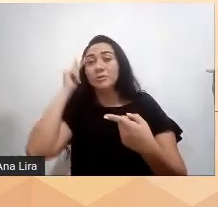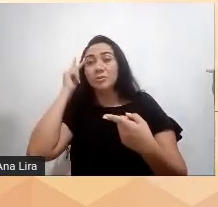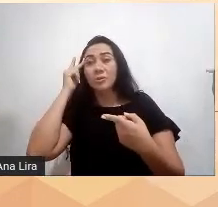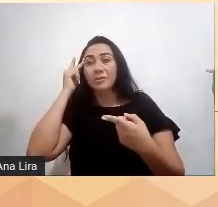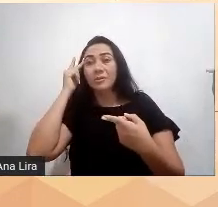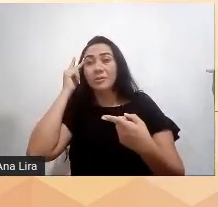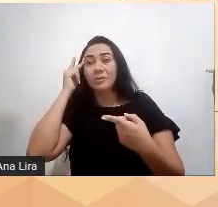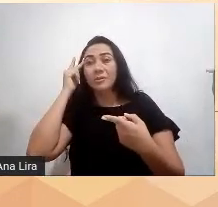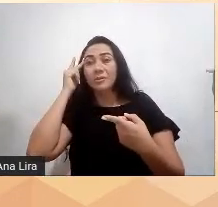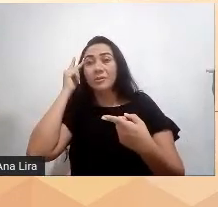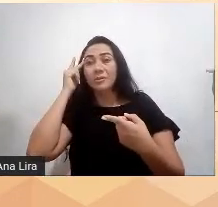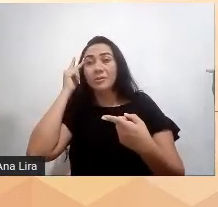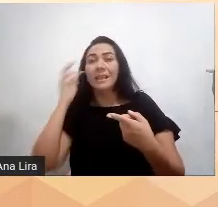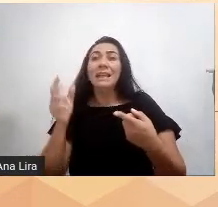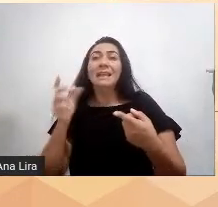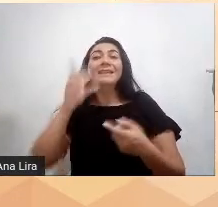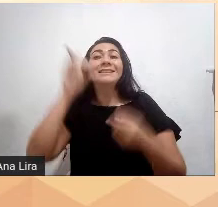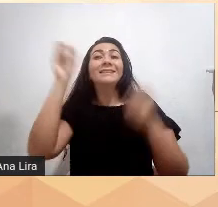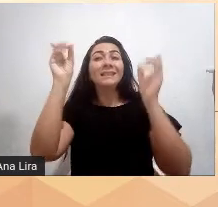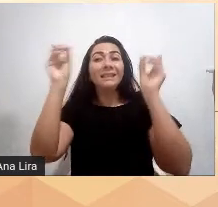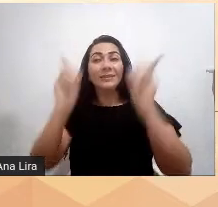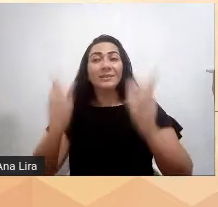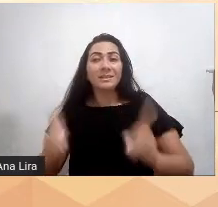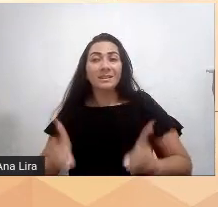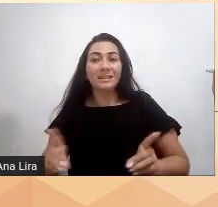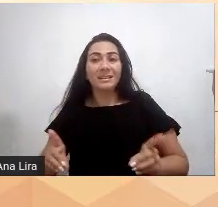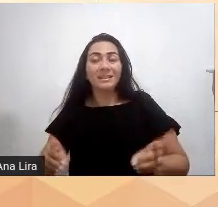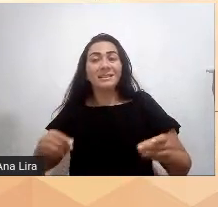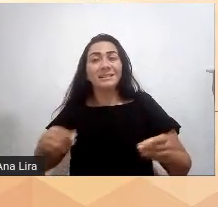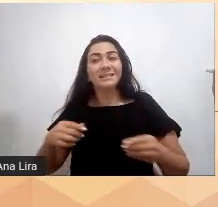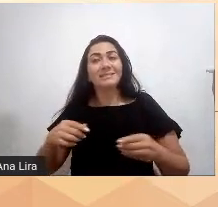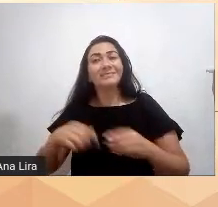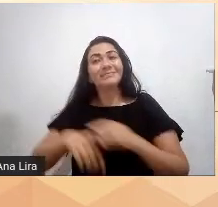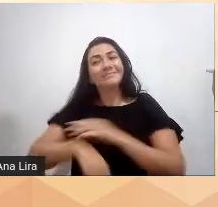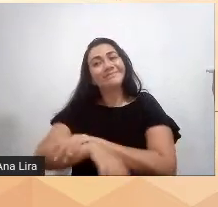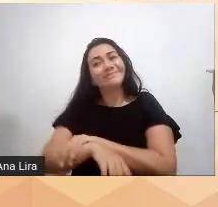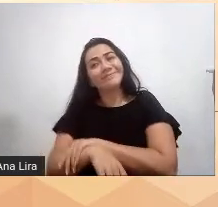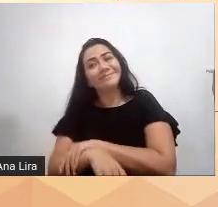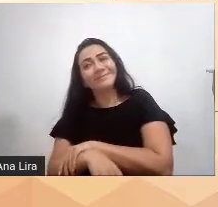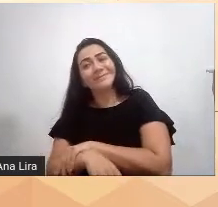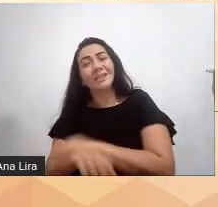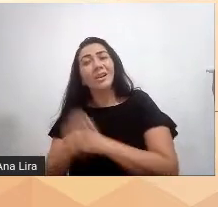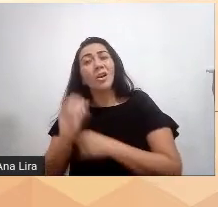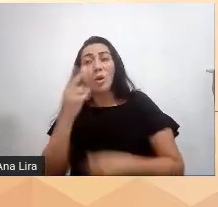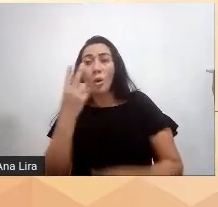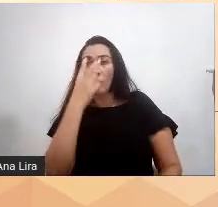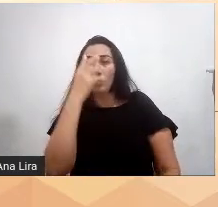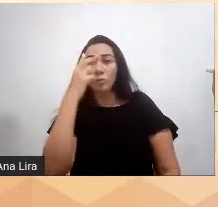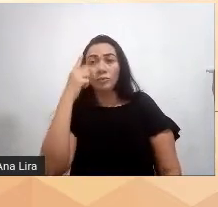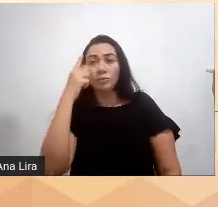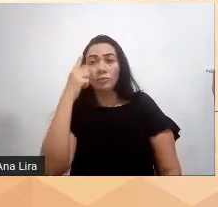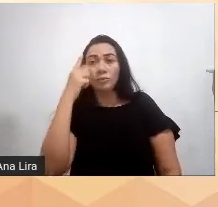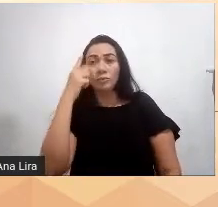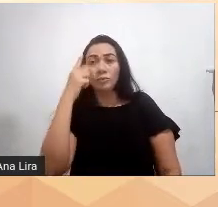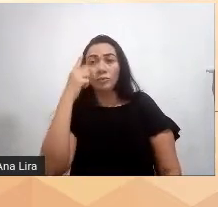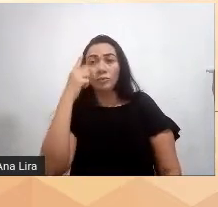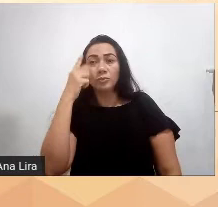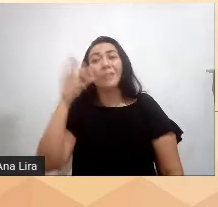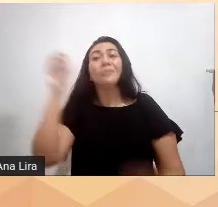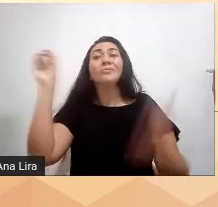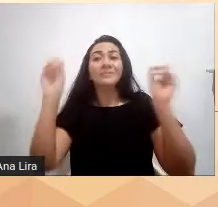com deficiência auditiva e, em muitos casos, eles ainda pedem para que seja para pessoas com deficiência